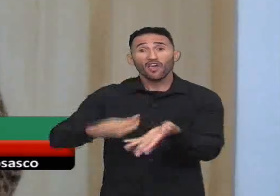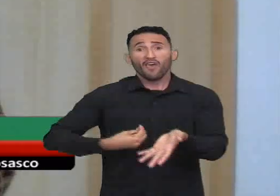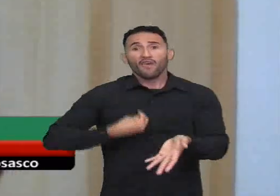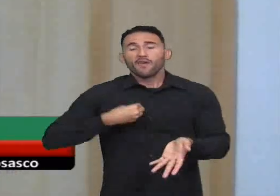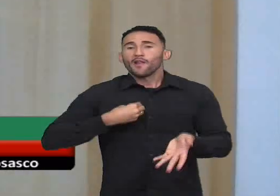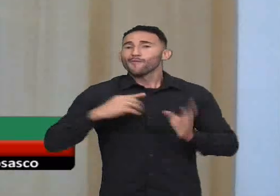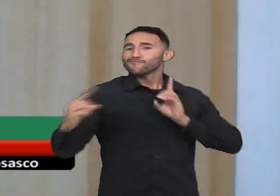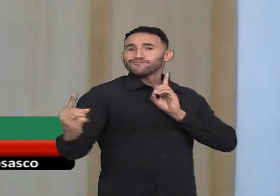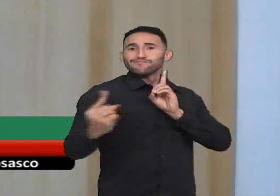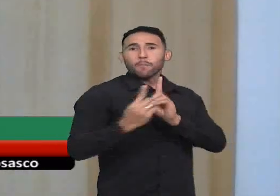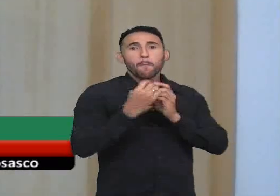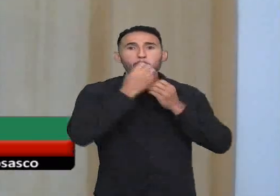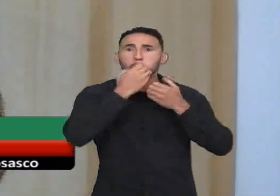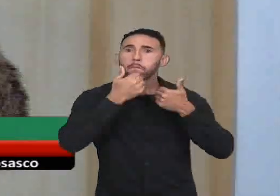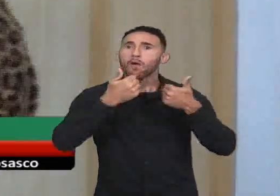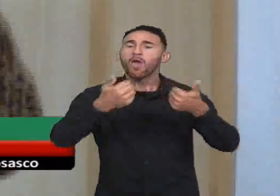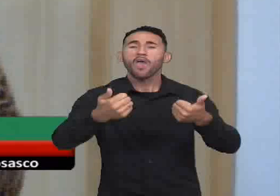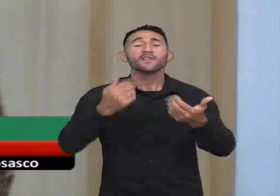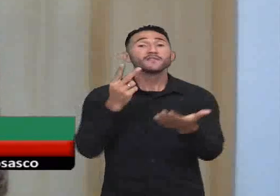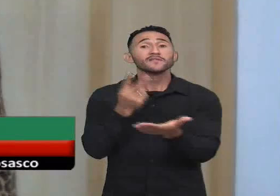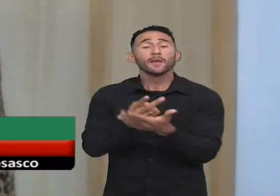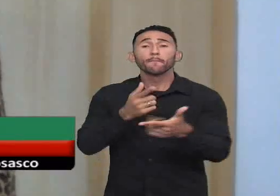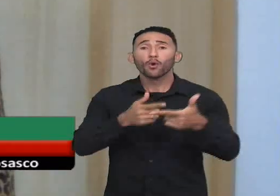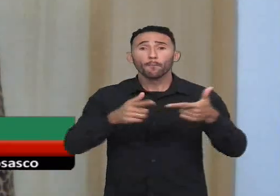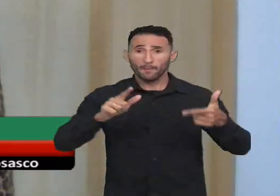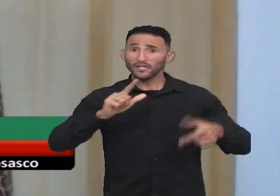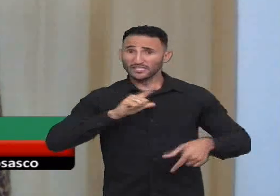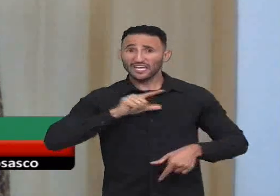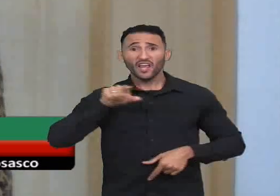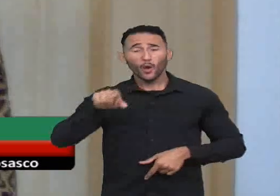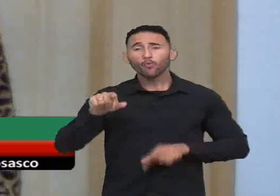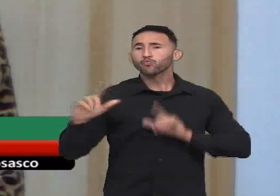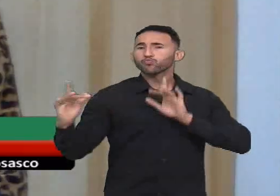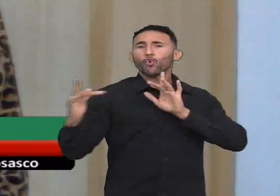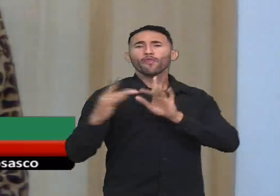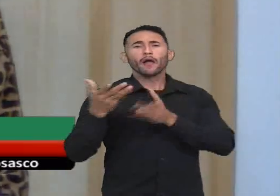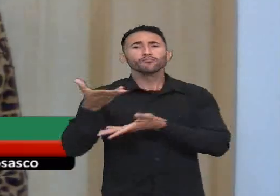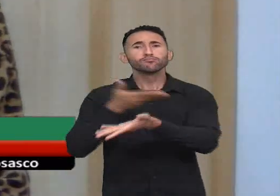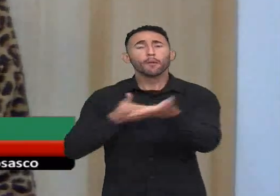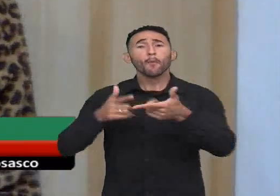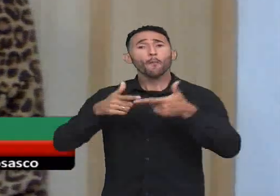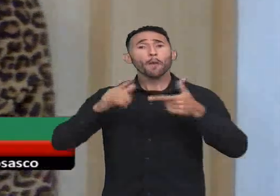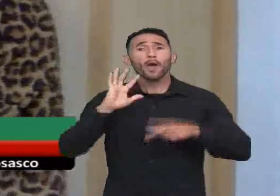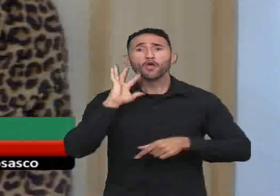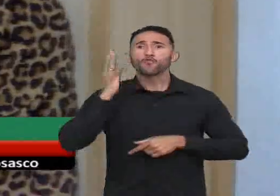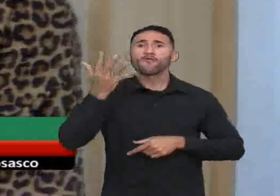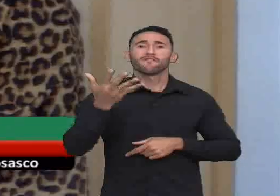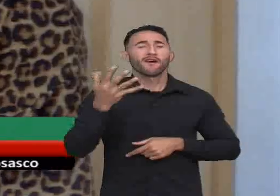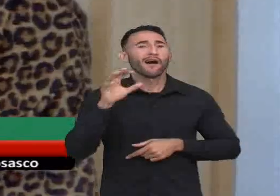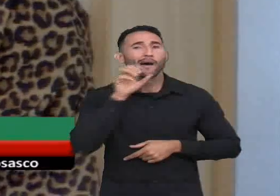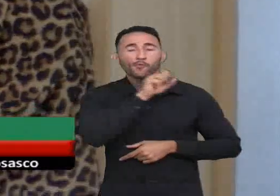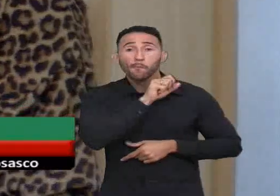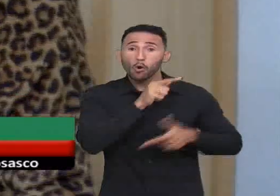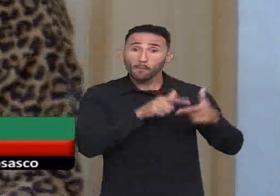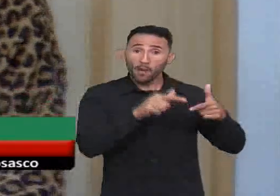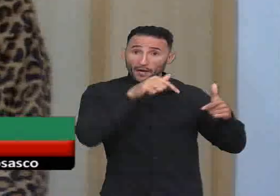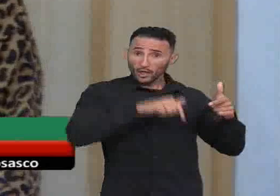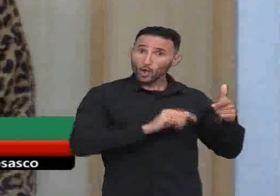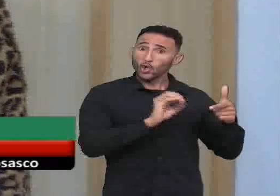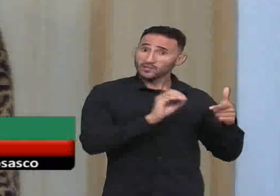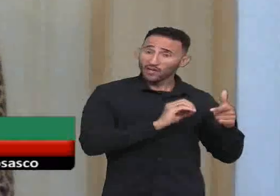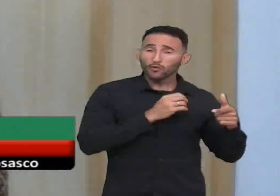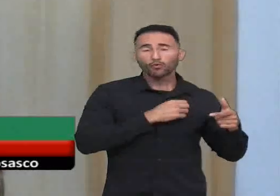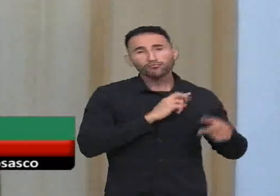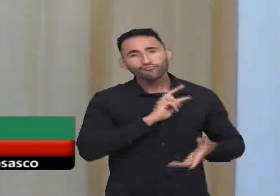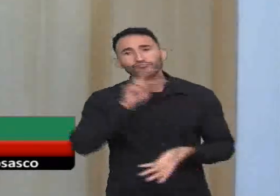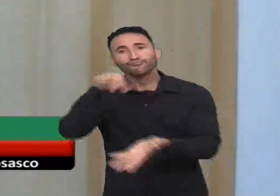que a gente teve algum problema, eu falava pessoalmente com o Levi e era resolvido. Toda vez que acontecia alguma coisa em Osasco que nós não tínhamos